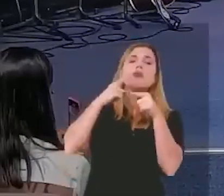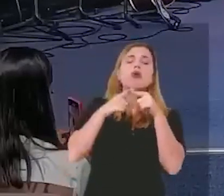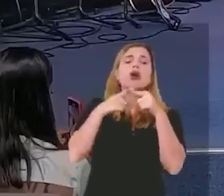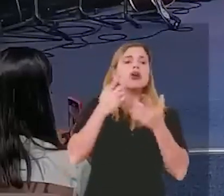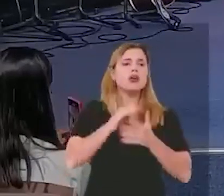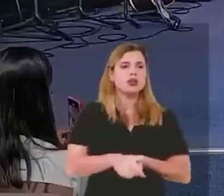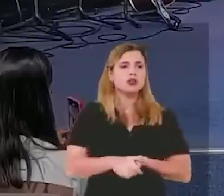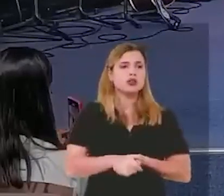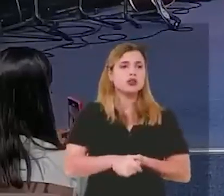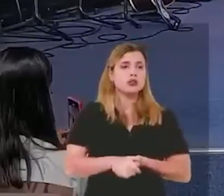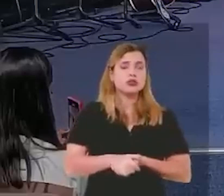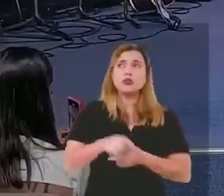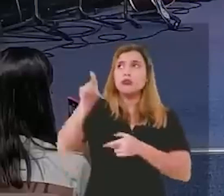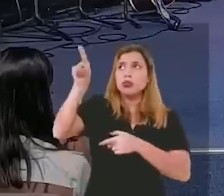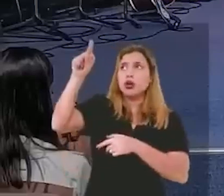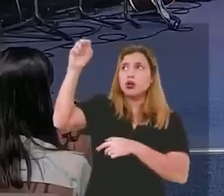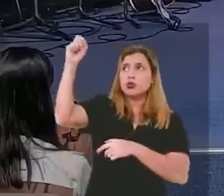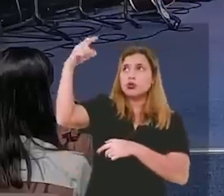Porque o sol tem luz própria.